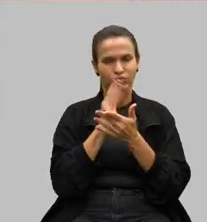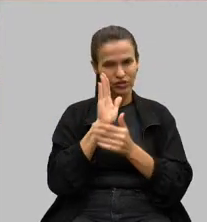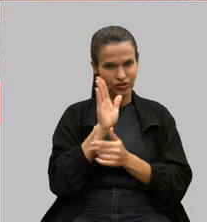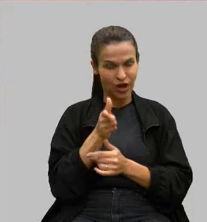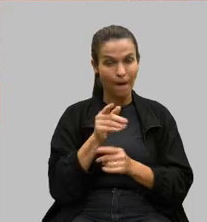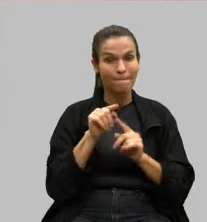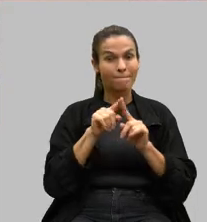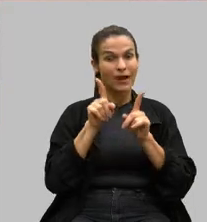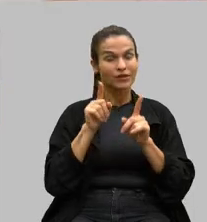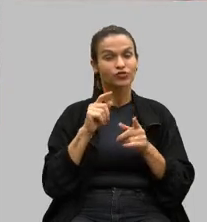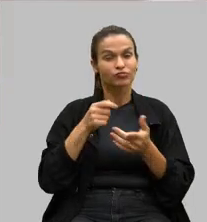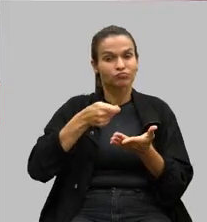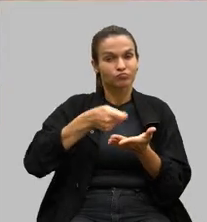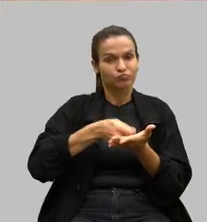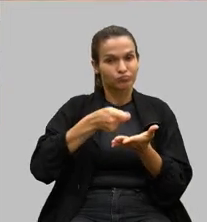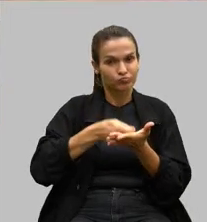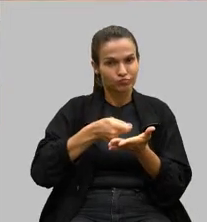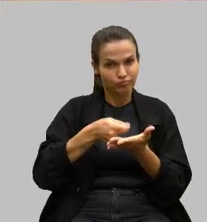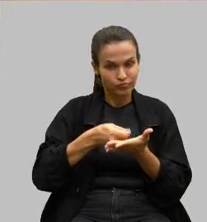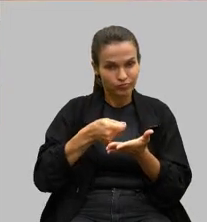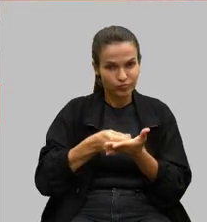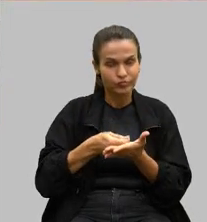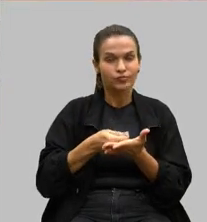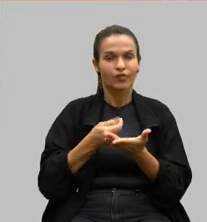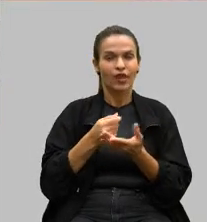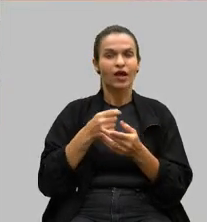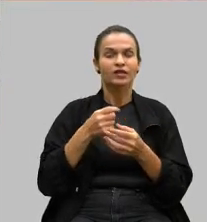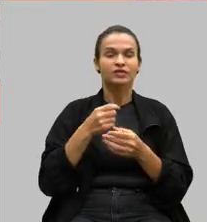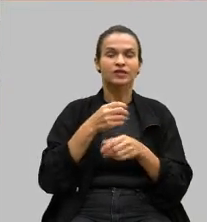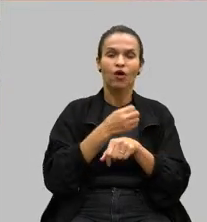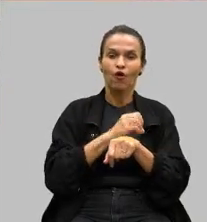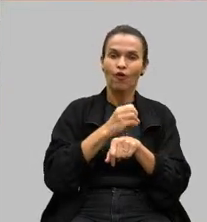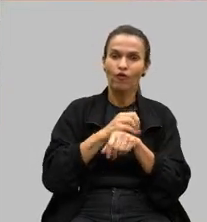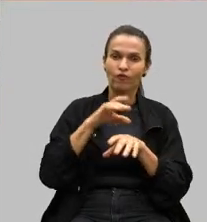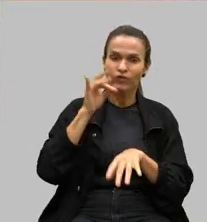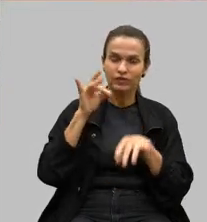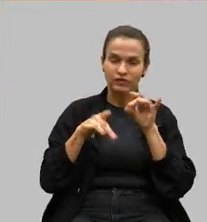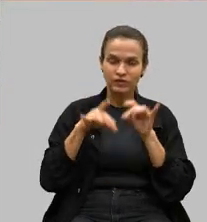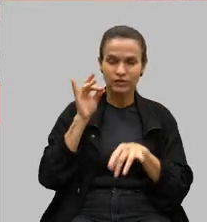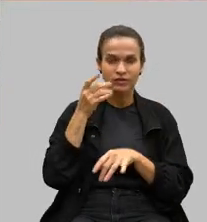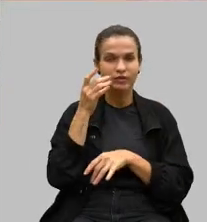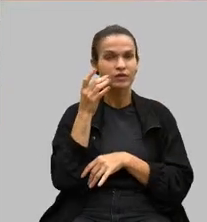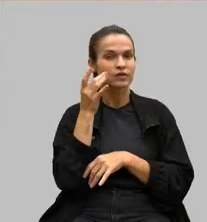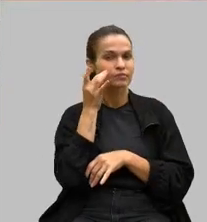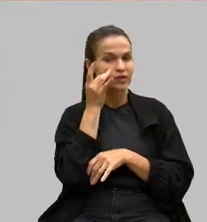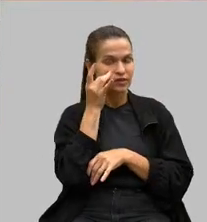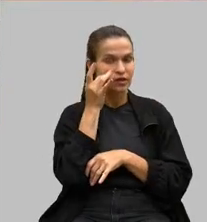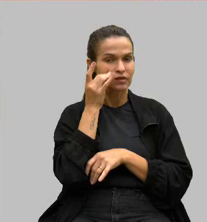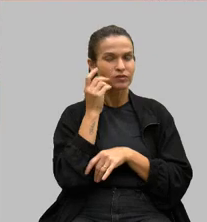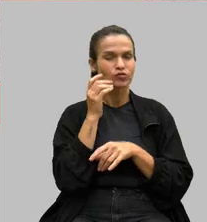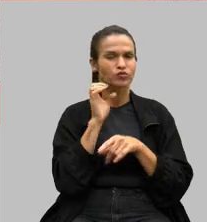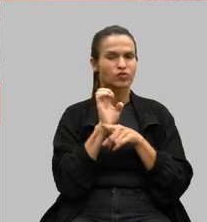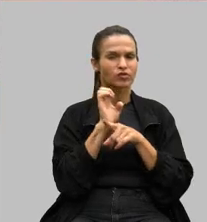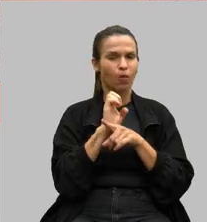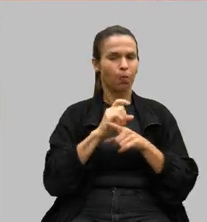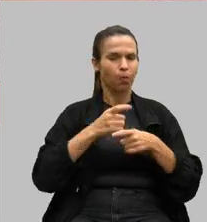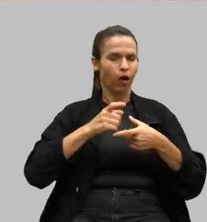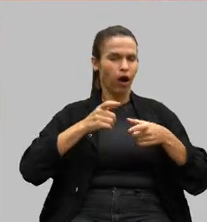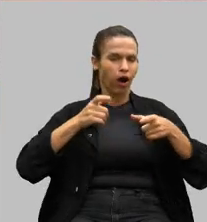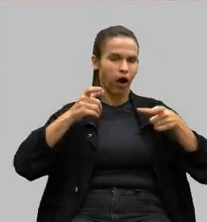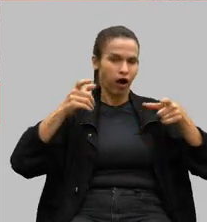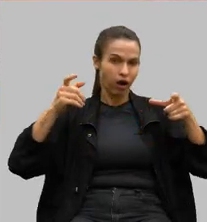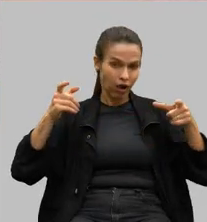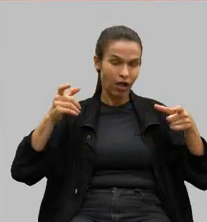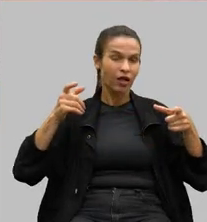a gente insiste nessas oficinas presenciais porque o nosso estado Ele É gigante né o